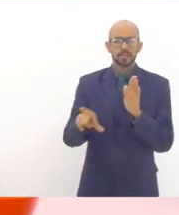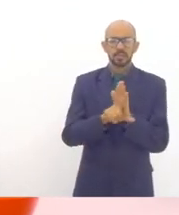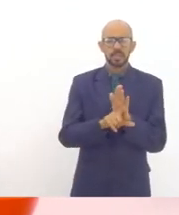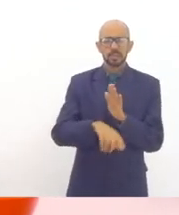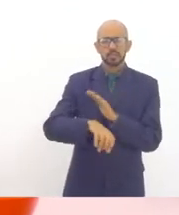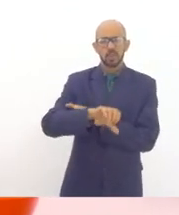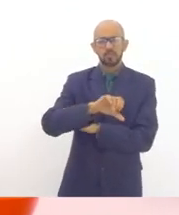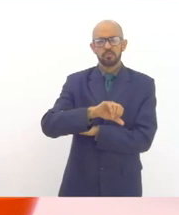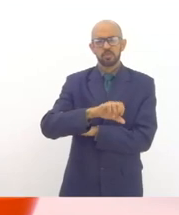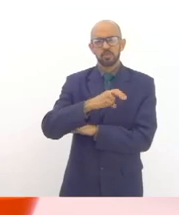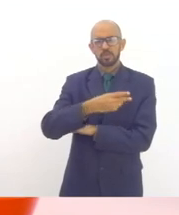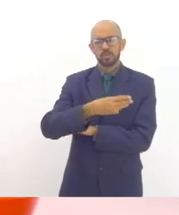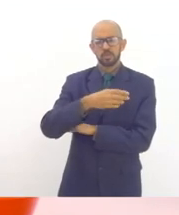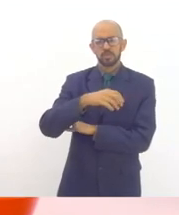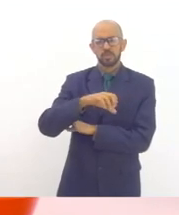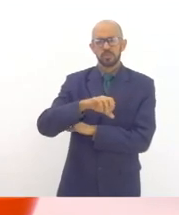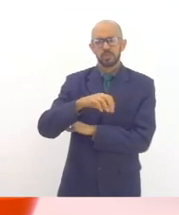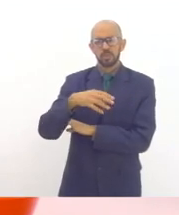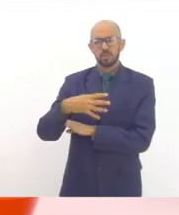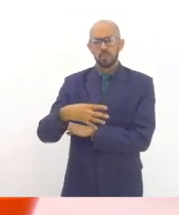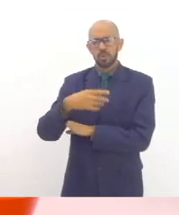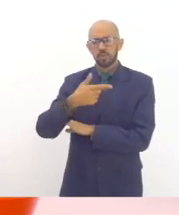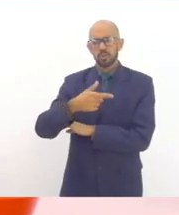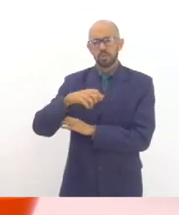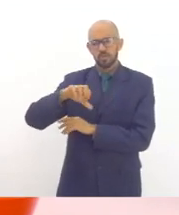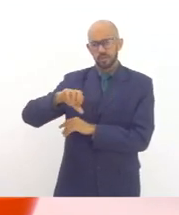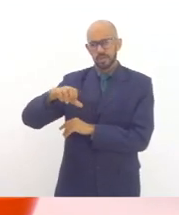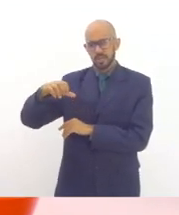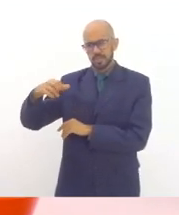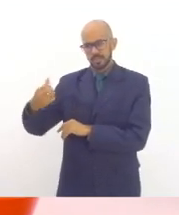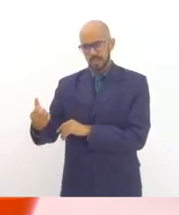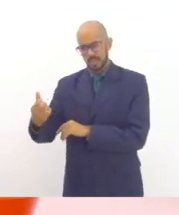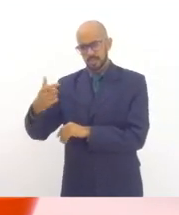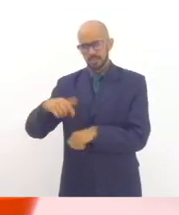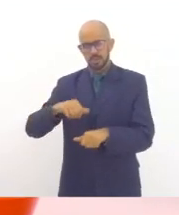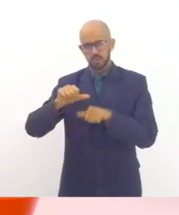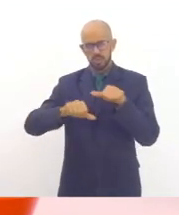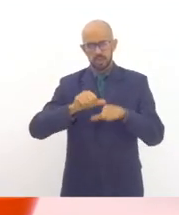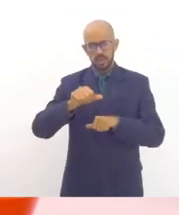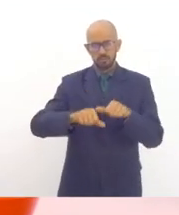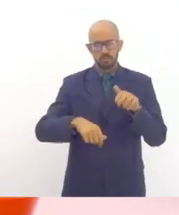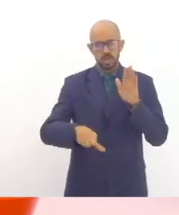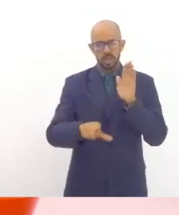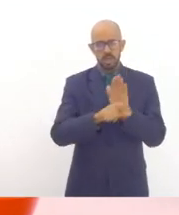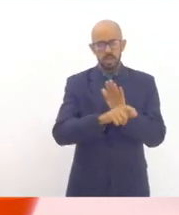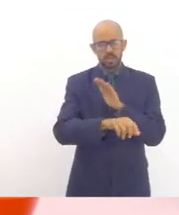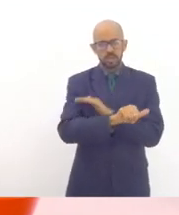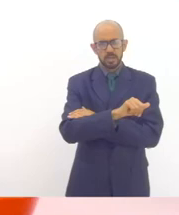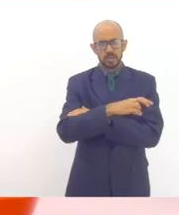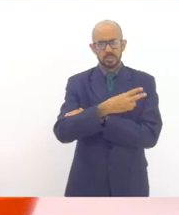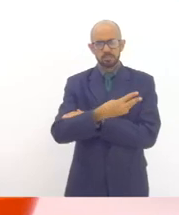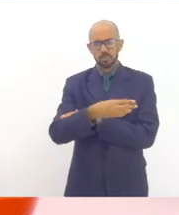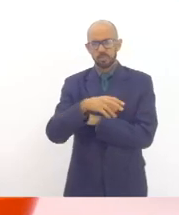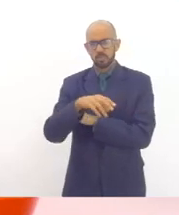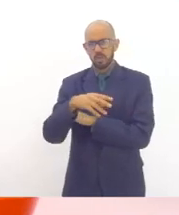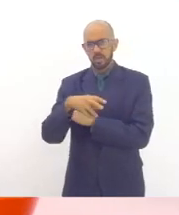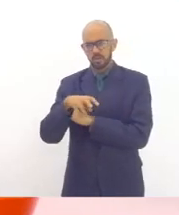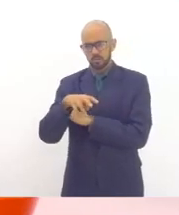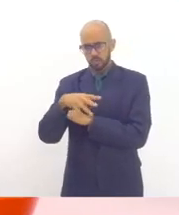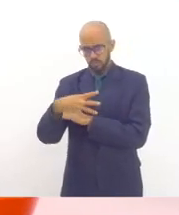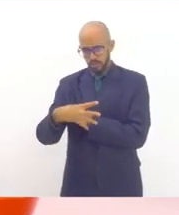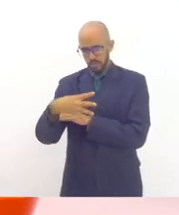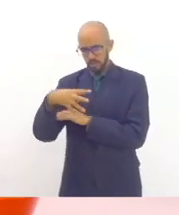9.394, de 1996, recentemente alterada pela Lei nº 13.415, de